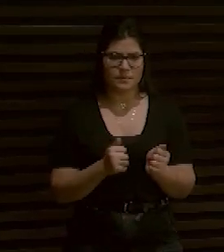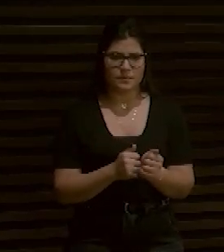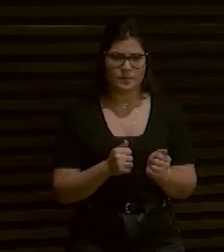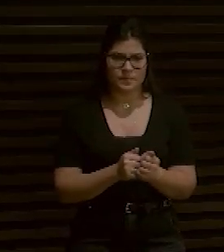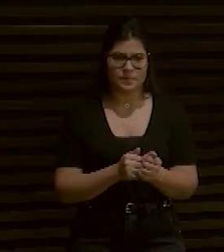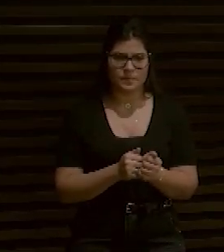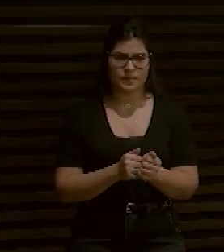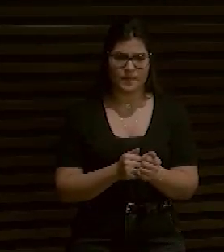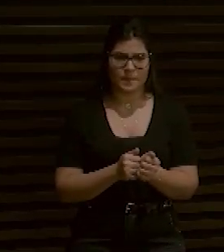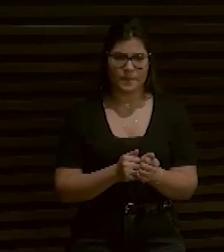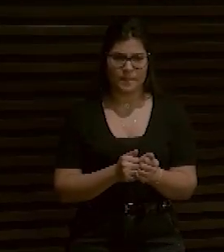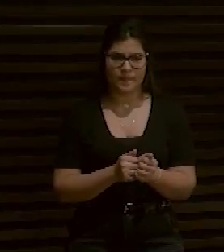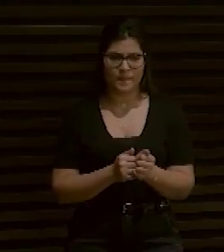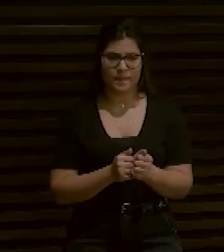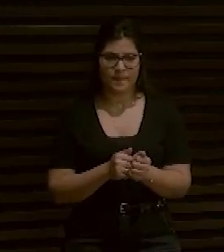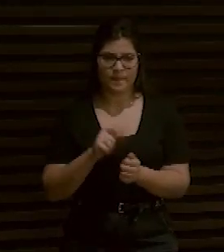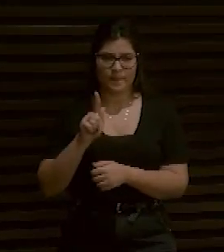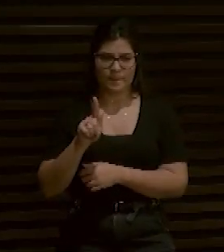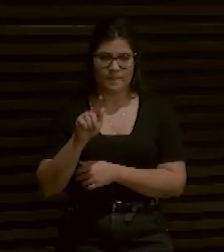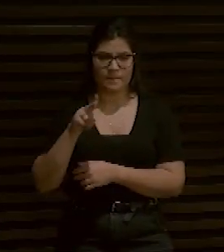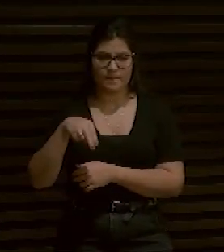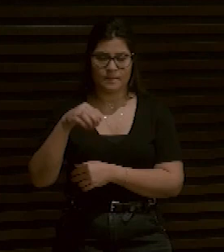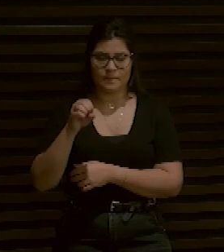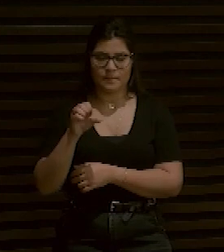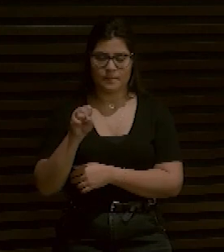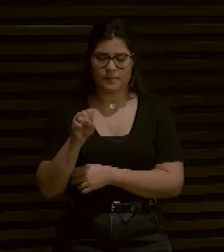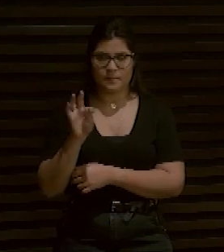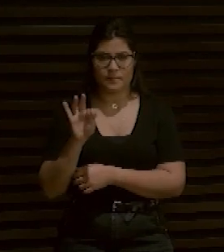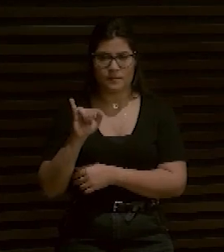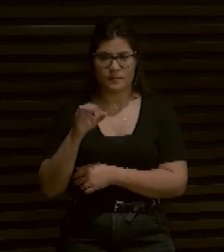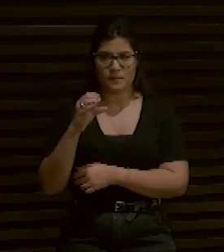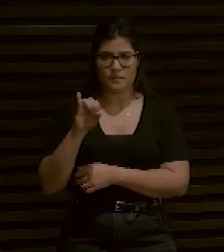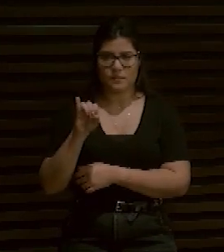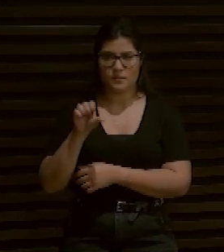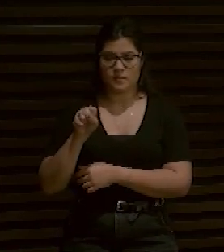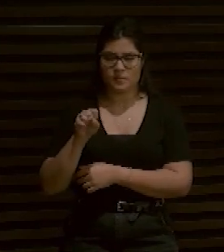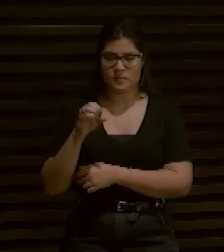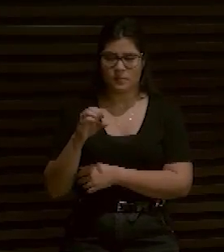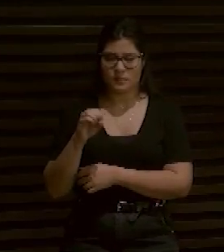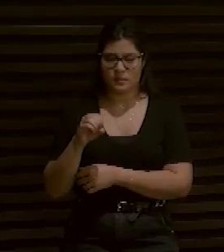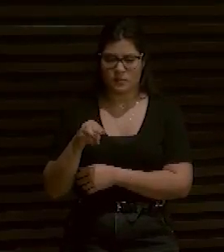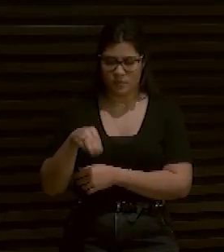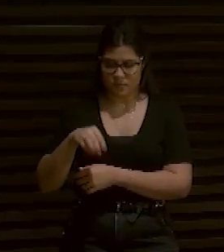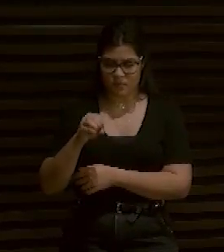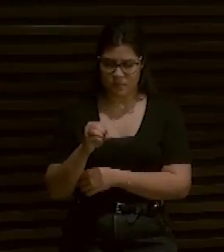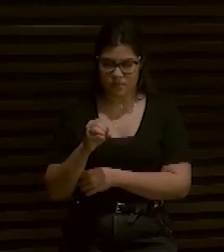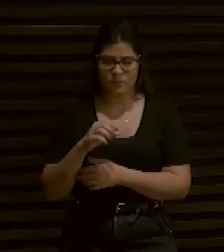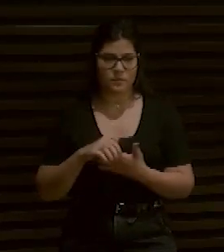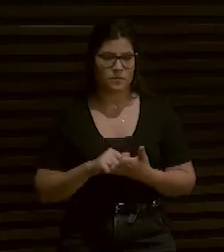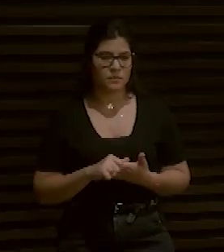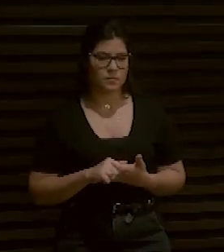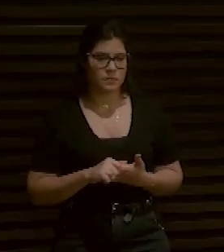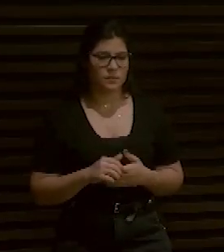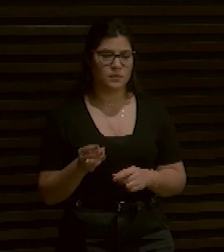que a gente falou sobre o gnosticismo? A busca pela gnose, pelo conhecimento. A vida prática ficava totalmente de